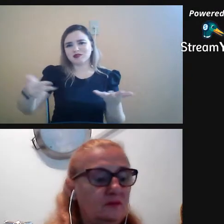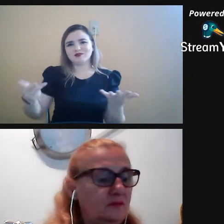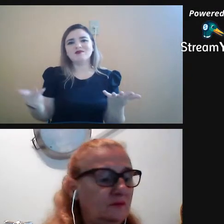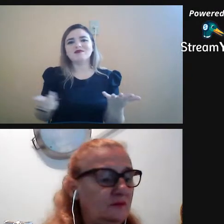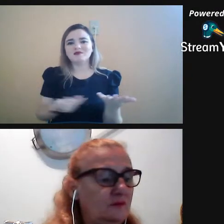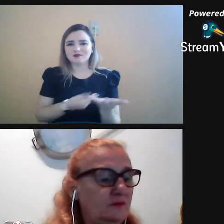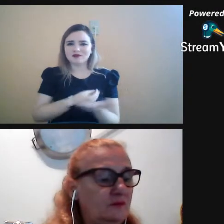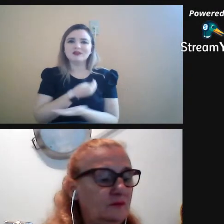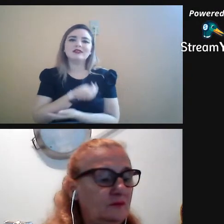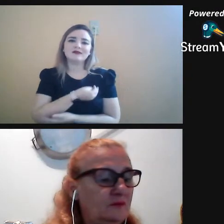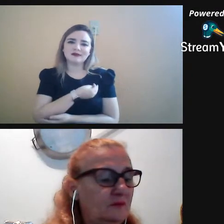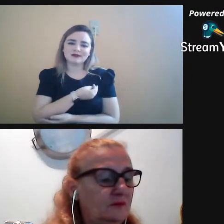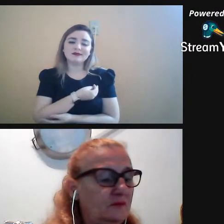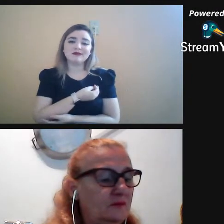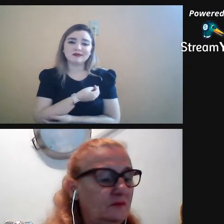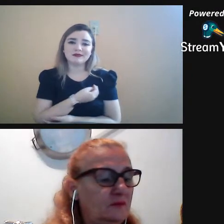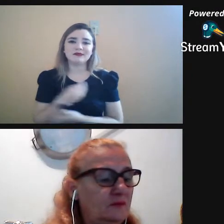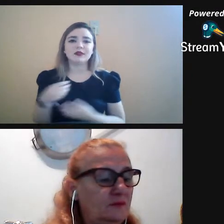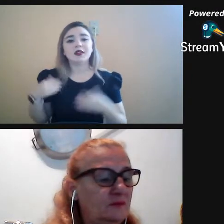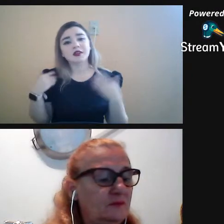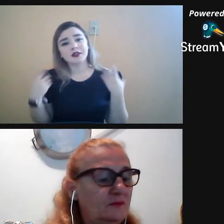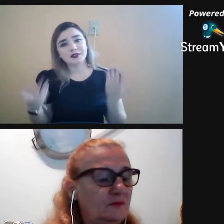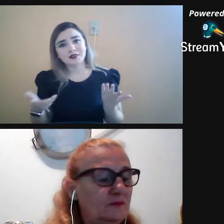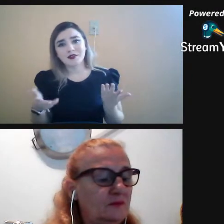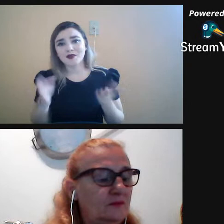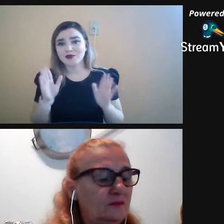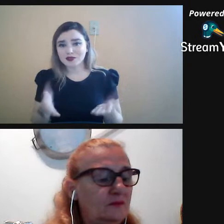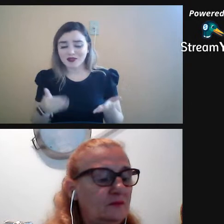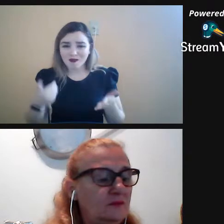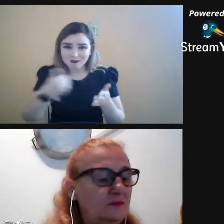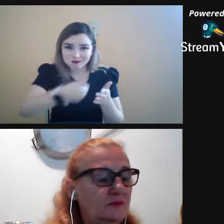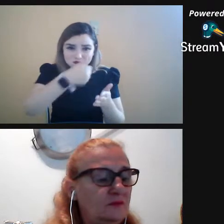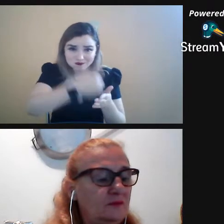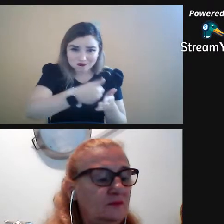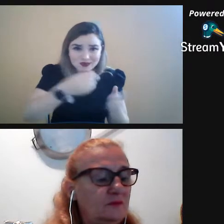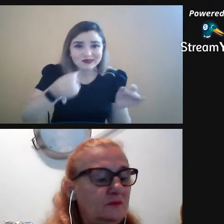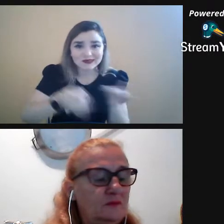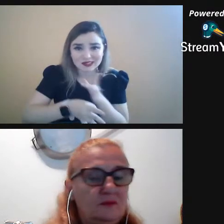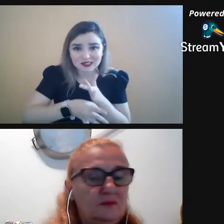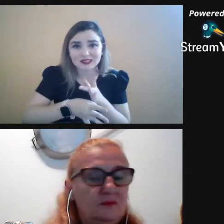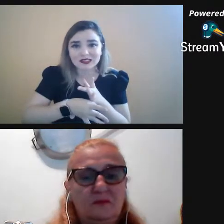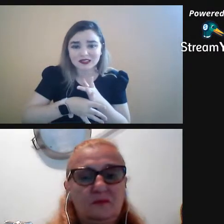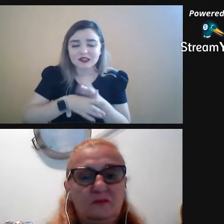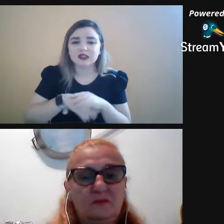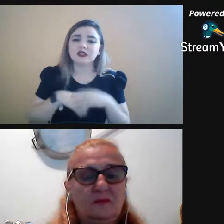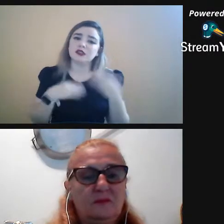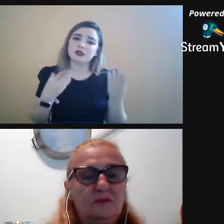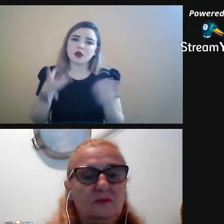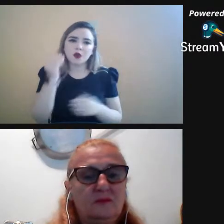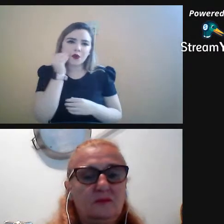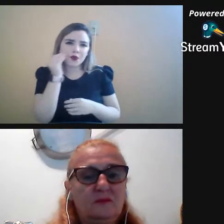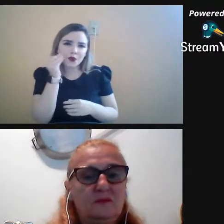assim, está praticamente no final, né? Está sendo extinta, né? E ele mostra, através do trabalho